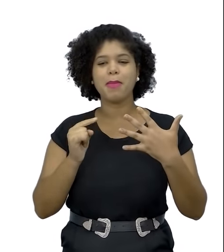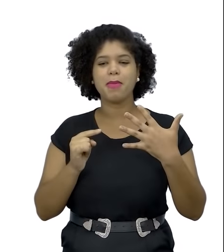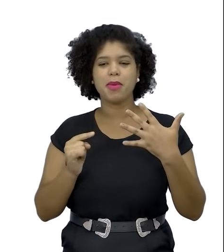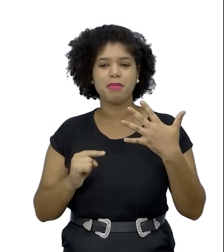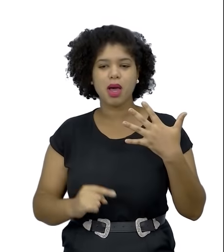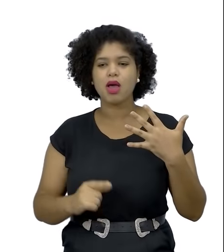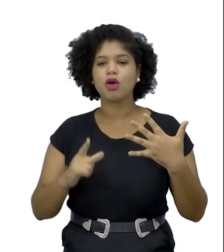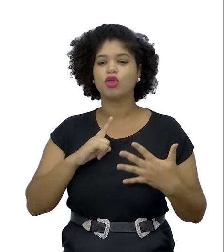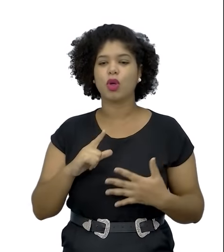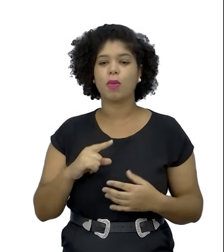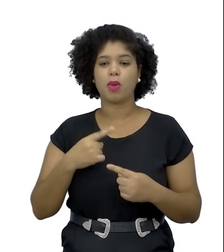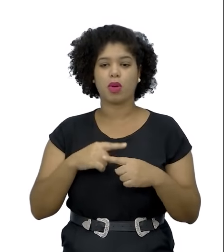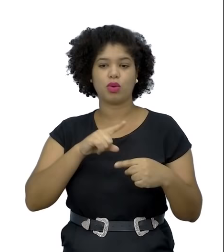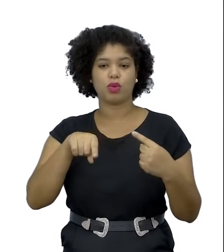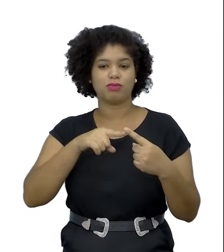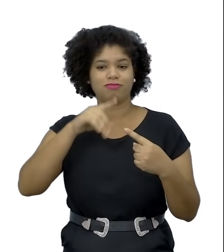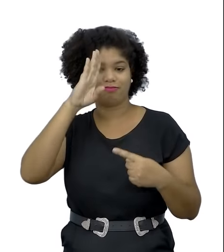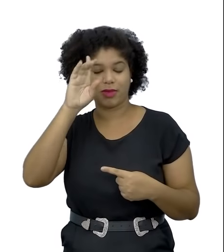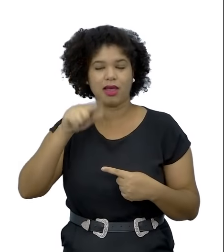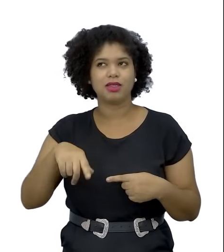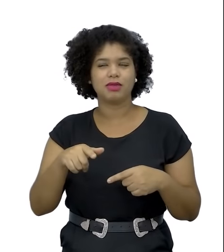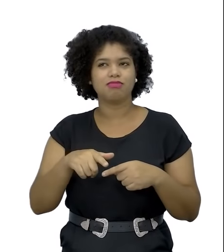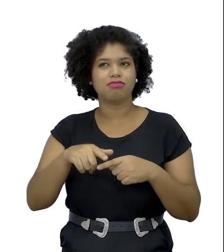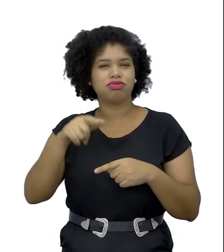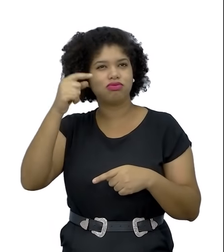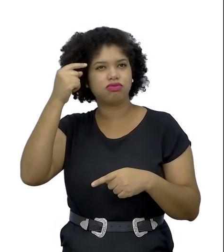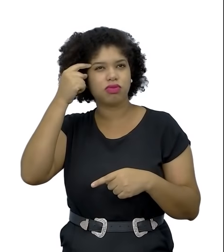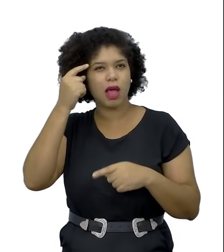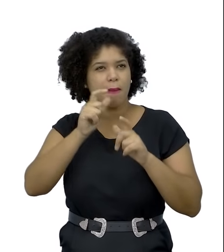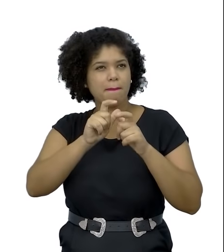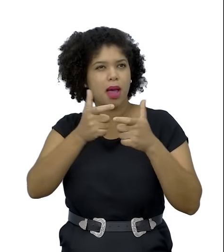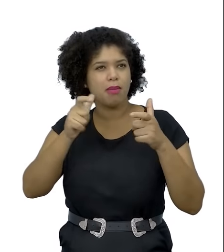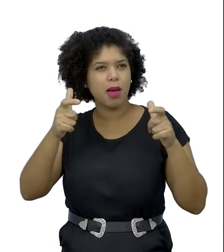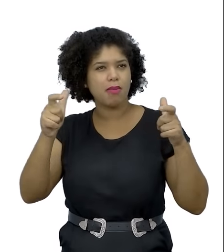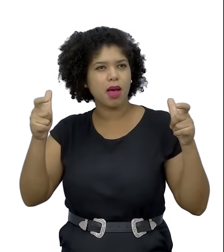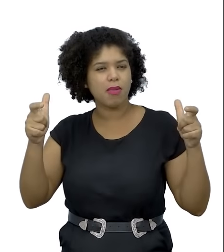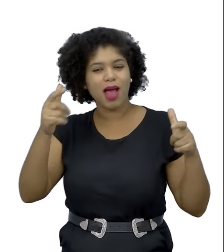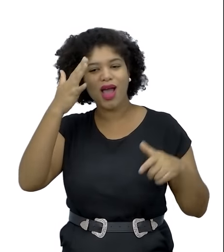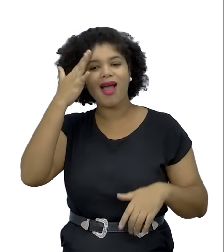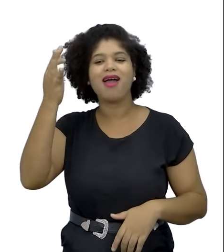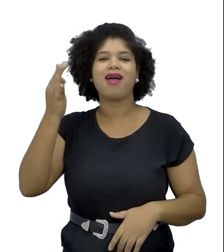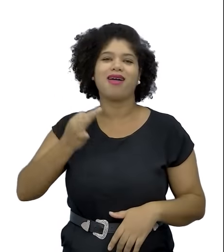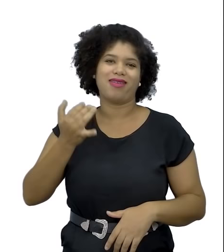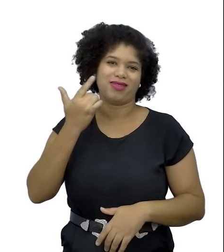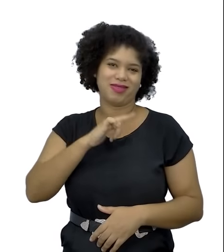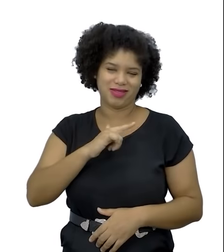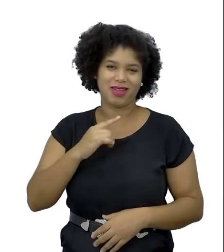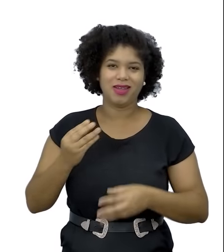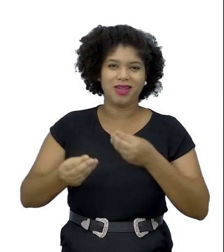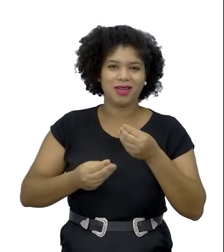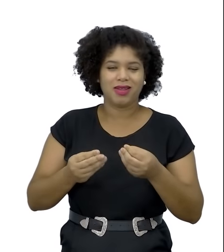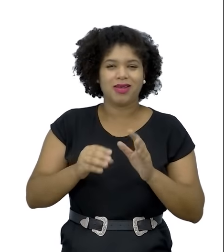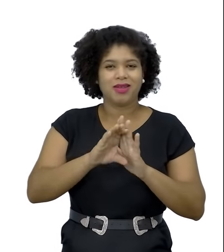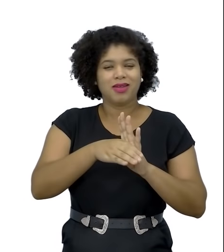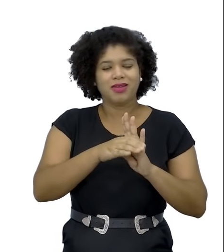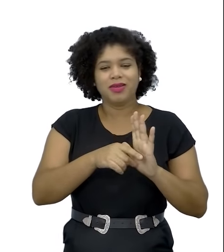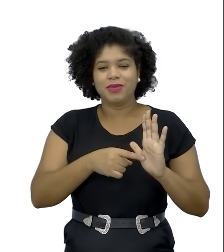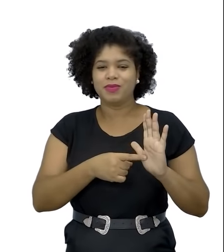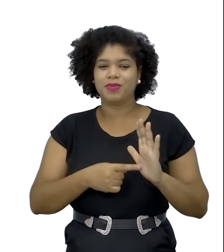categorias com o objetivo de ampliarmos a compreensão desses significados por meio dos campos